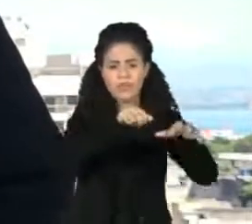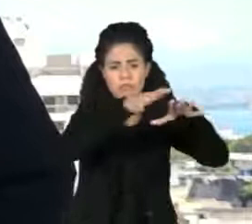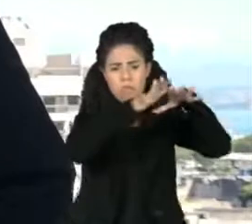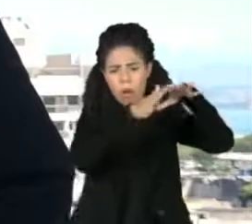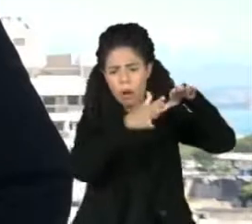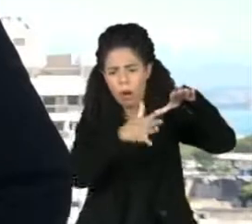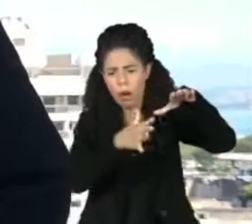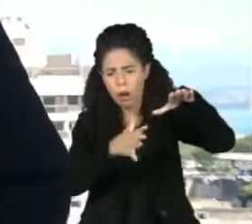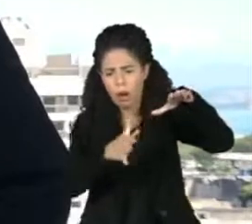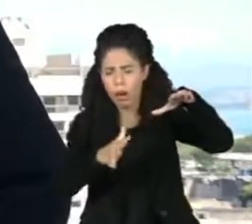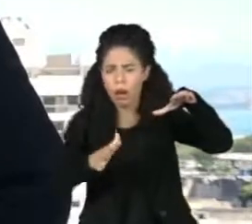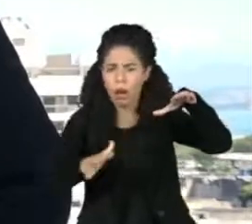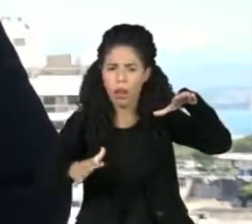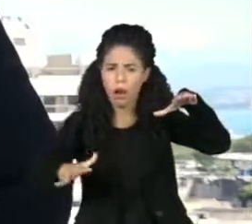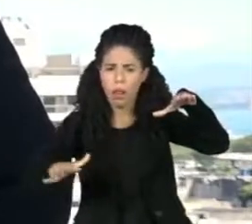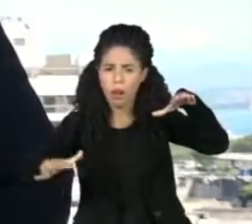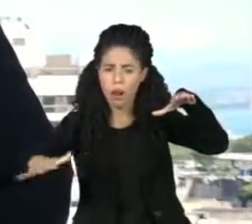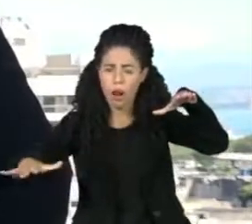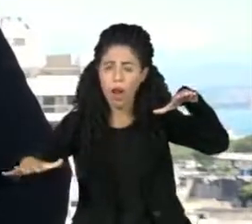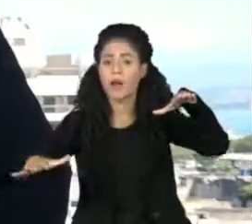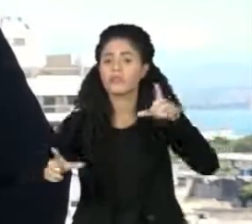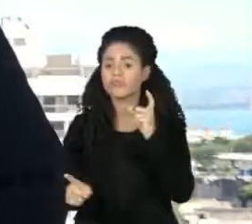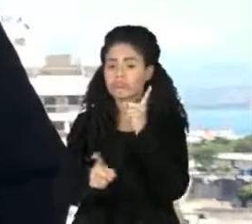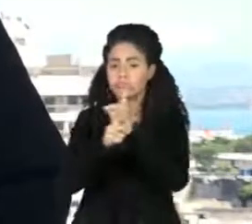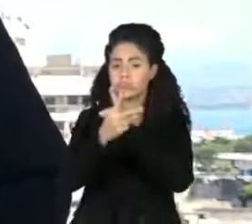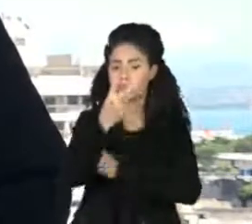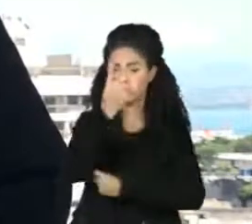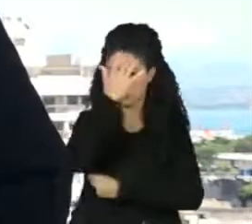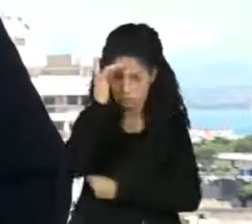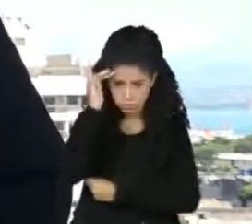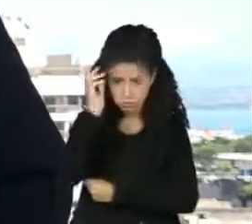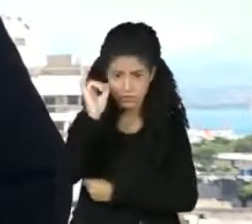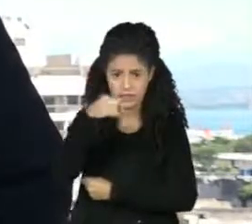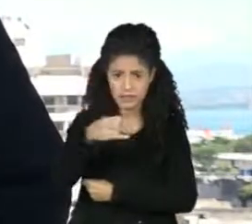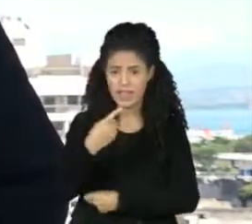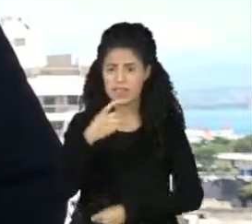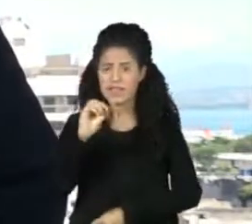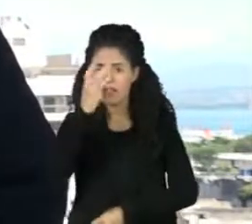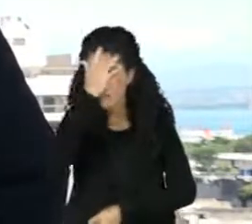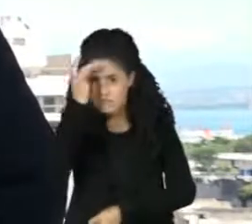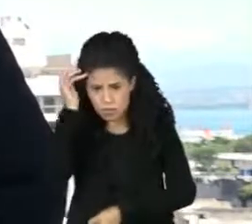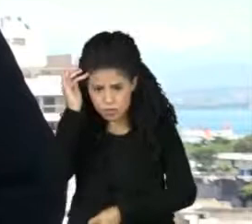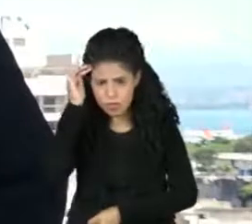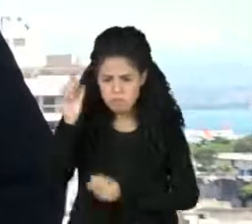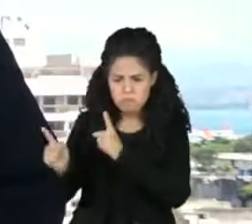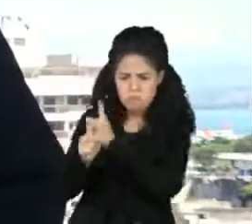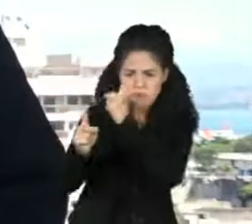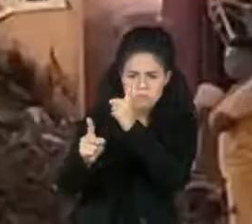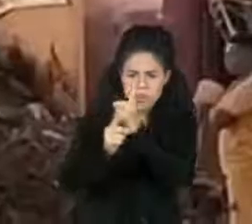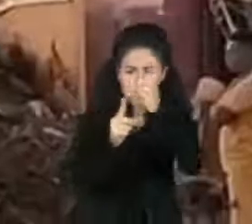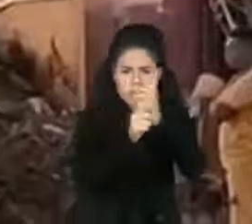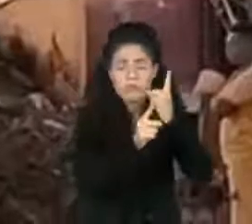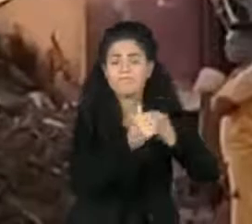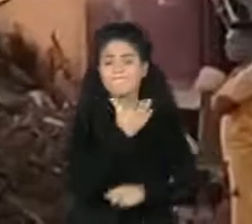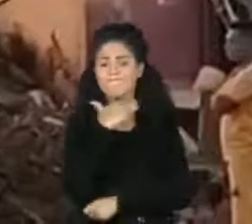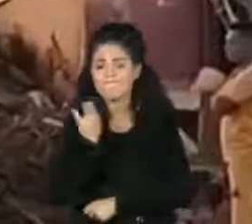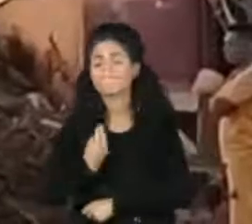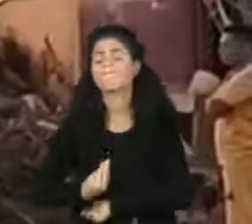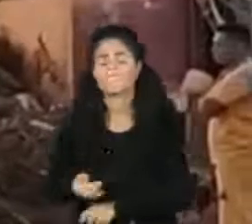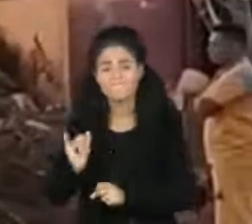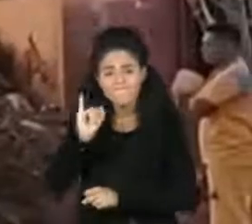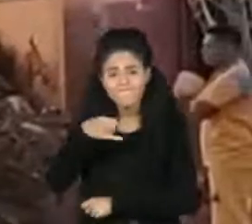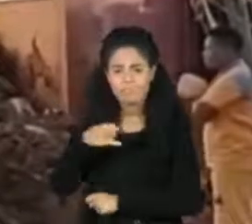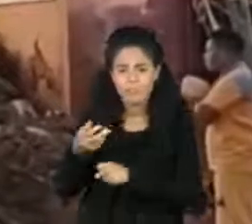em Angra dos Reis localizaram mais dois corpos na madrugada de hoje pelo menos dez pessoas foram encontradas sem vida as